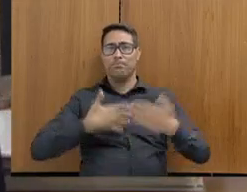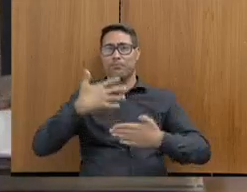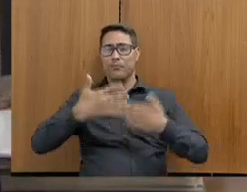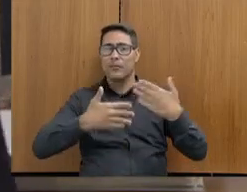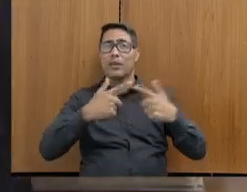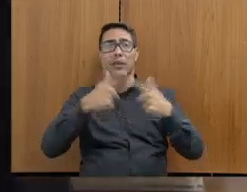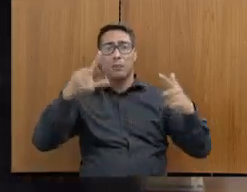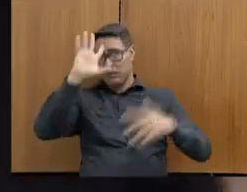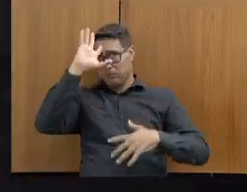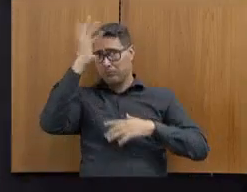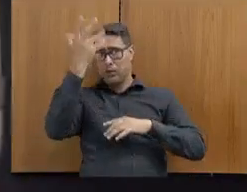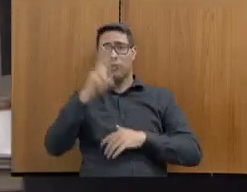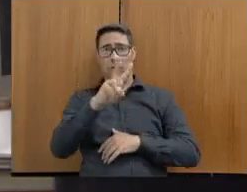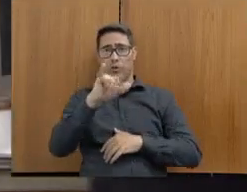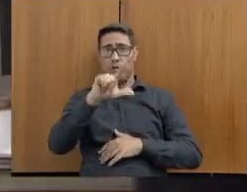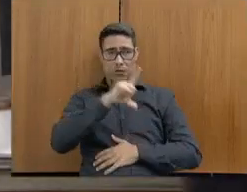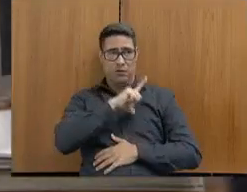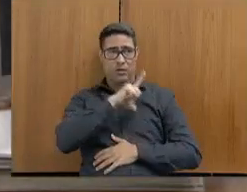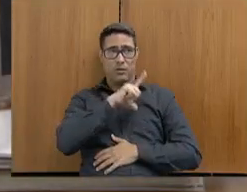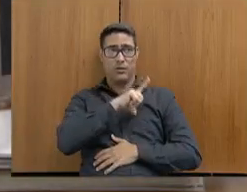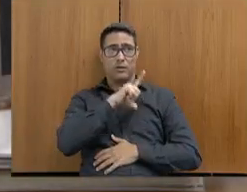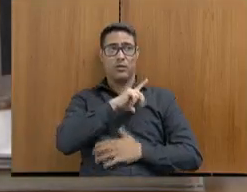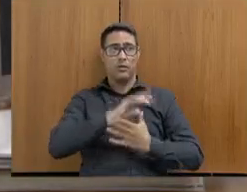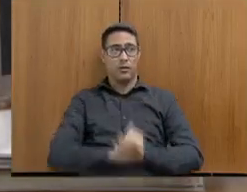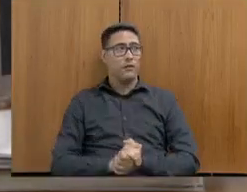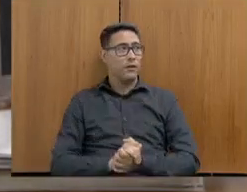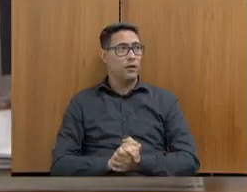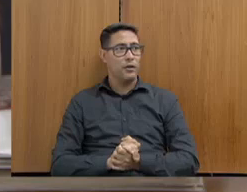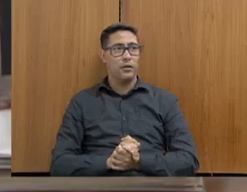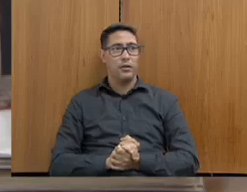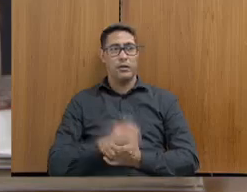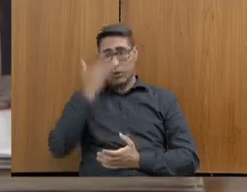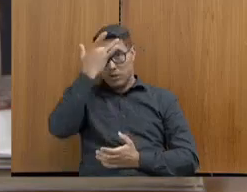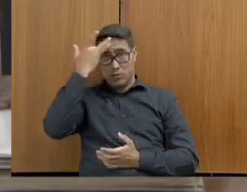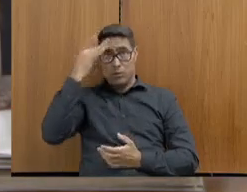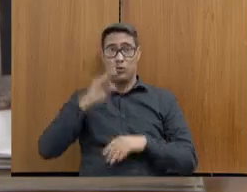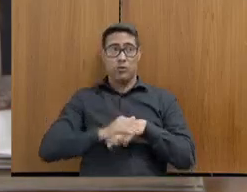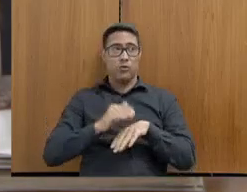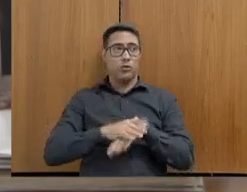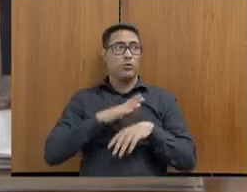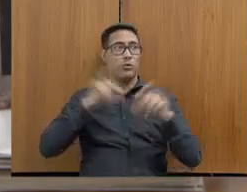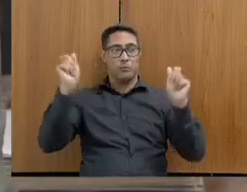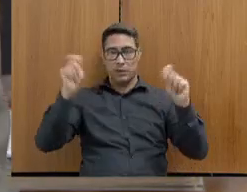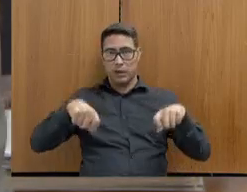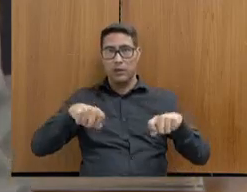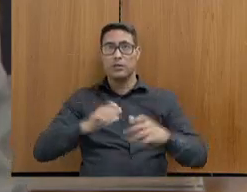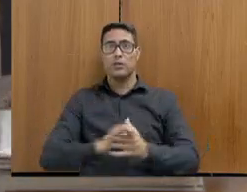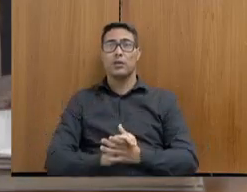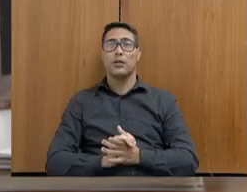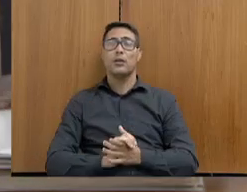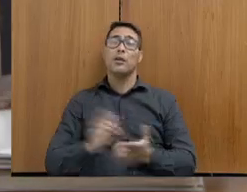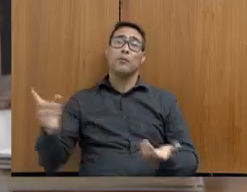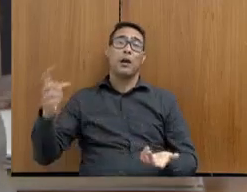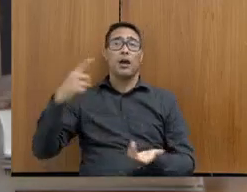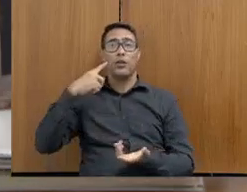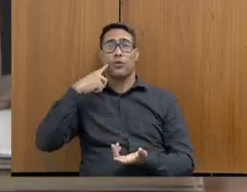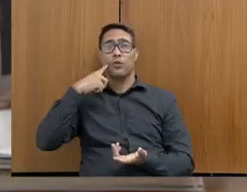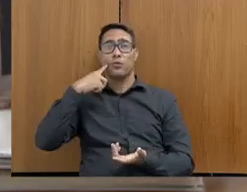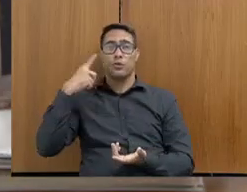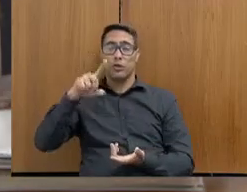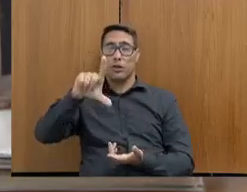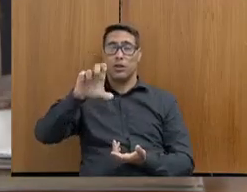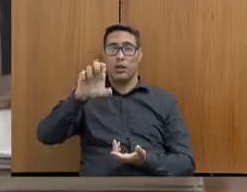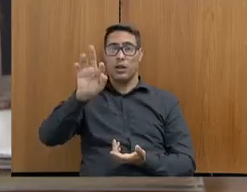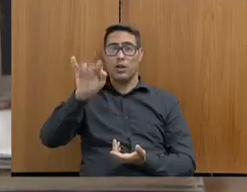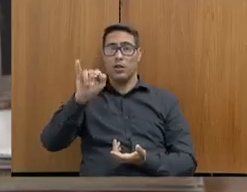a solução serão maiores quando tem pessoas sérias e competências mas Doutora Letícia eu tenho um carinho muito grande